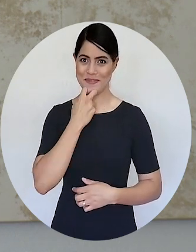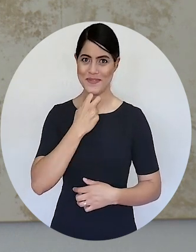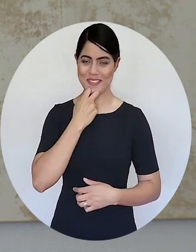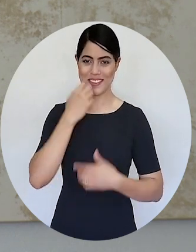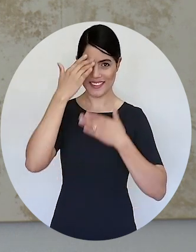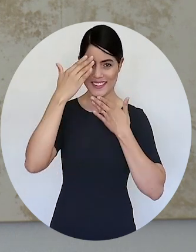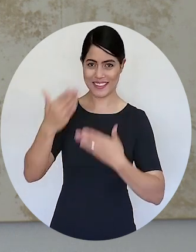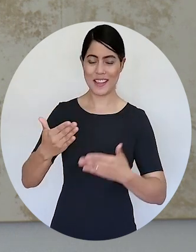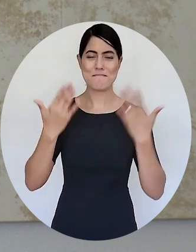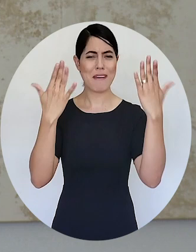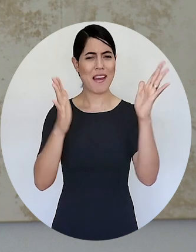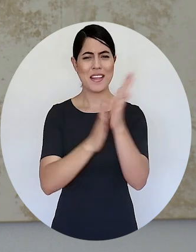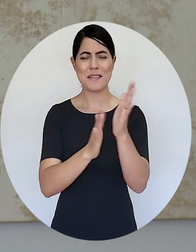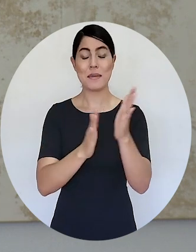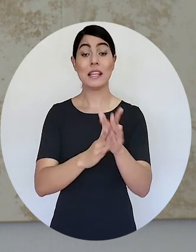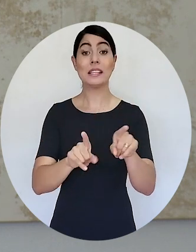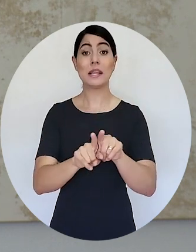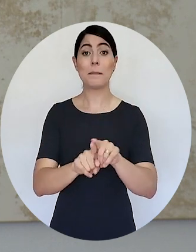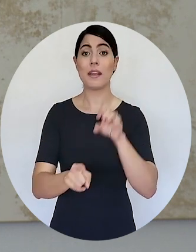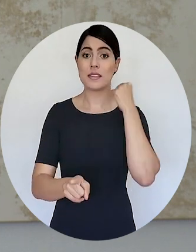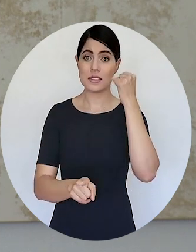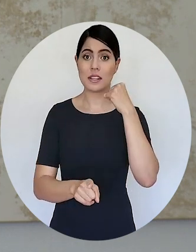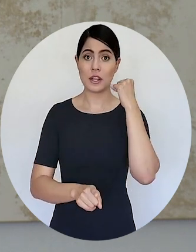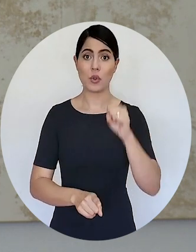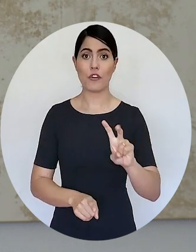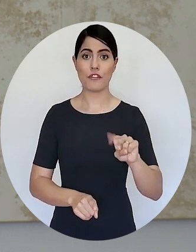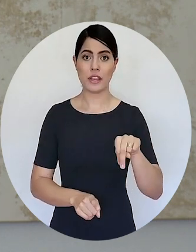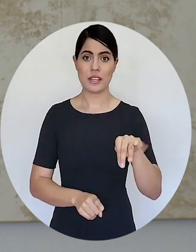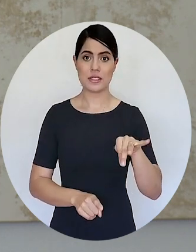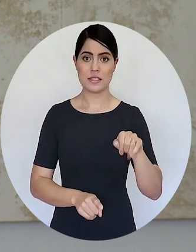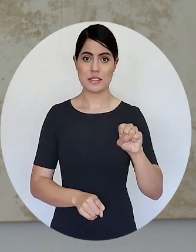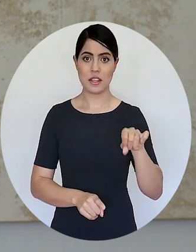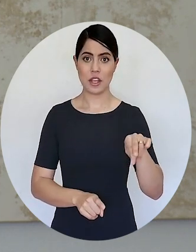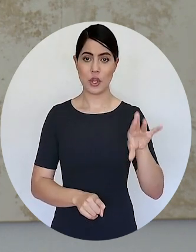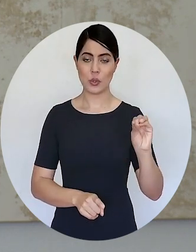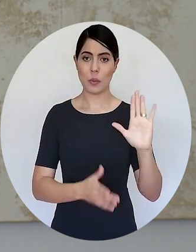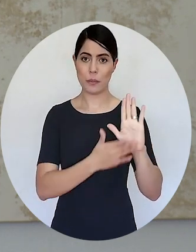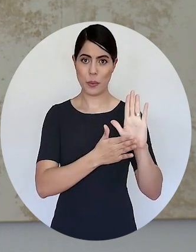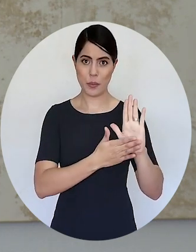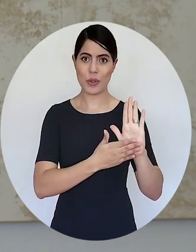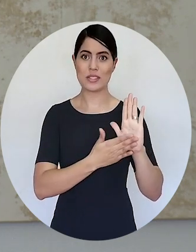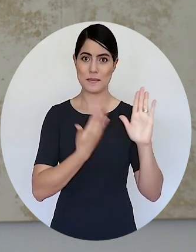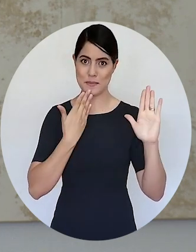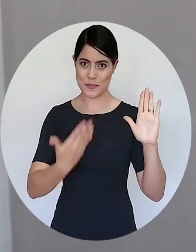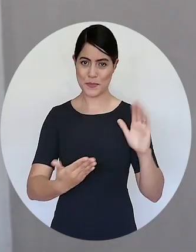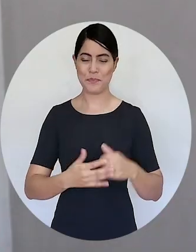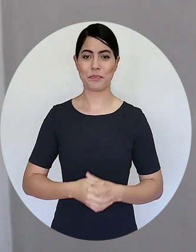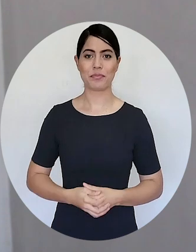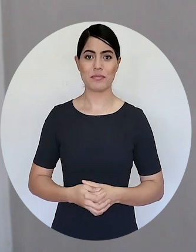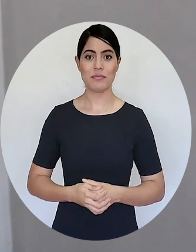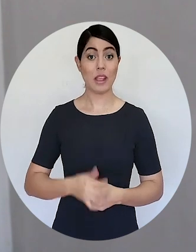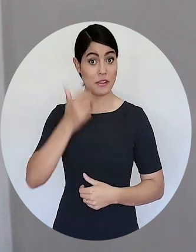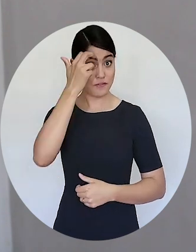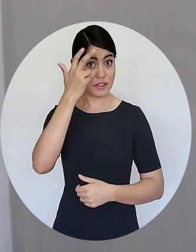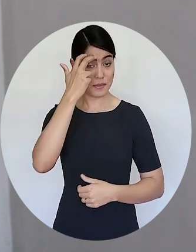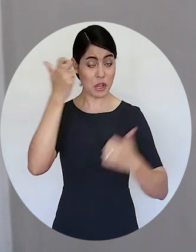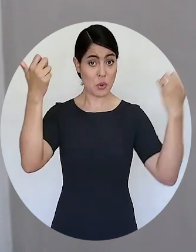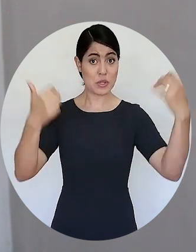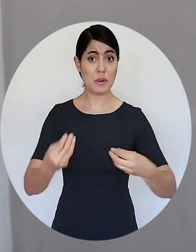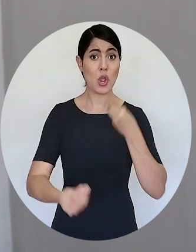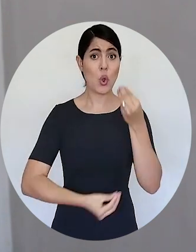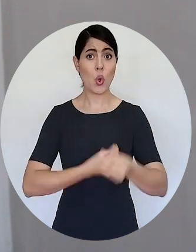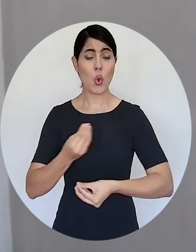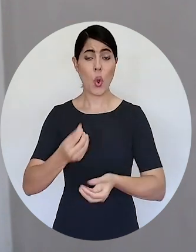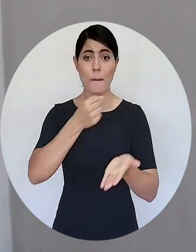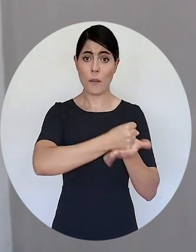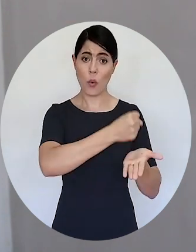agradecer também ao senador Veneziano Vital do Rego, que é o autor da proposta. Santa Cruz reitera que a dispensa